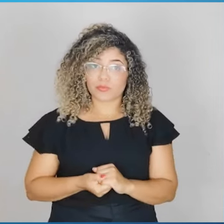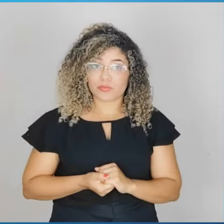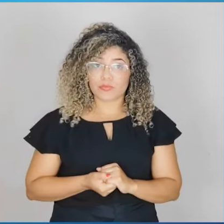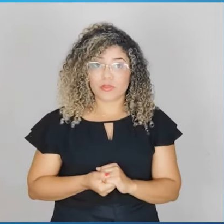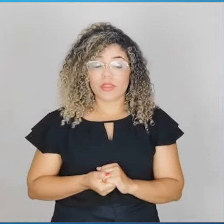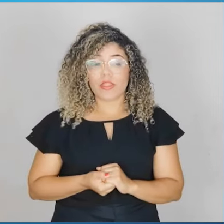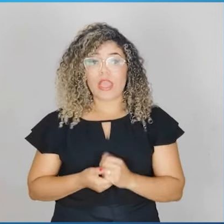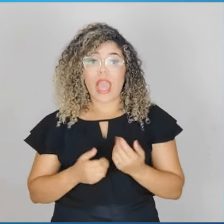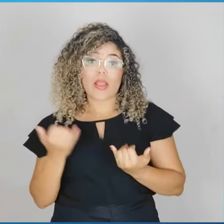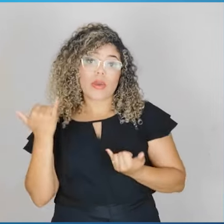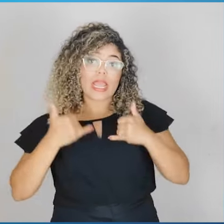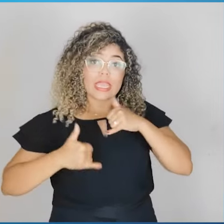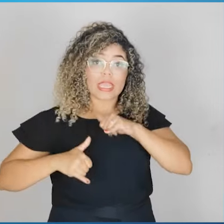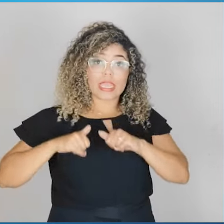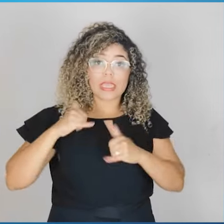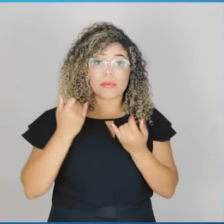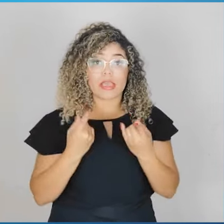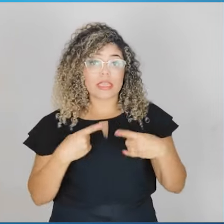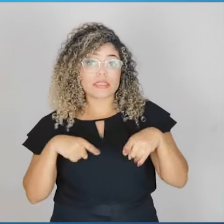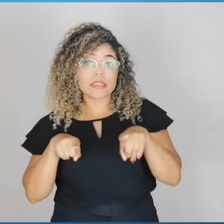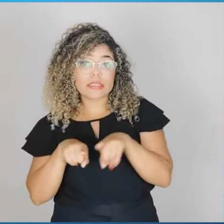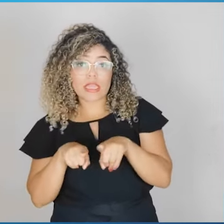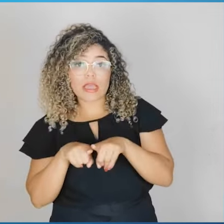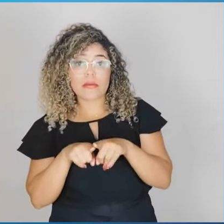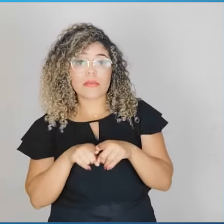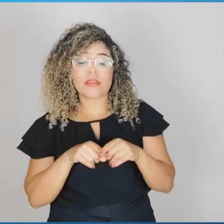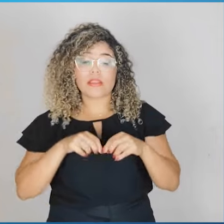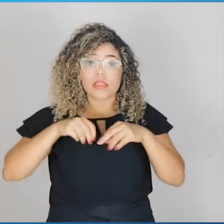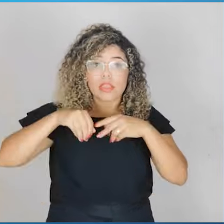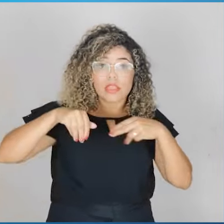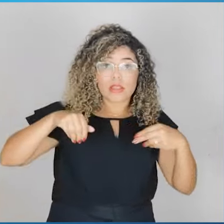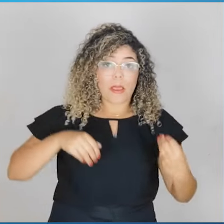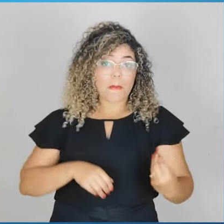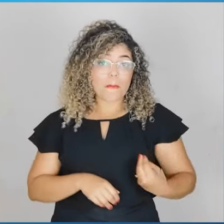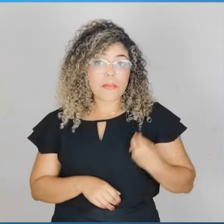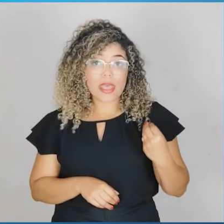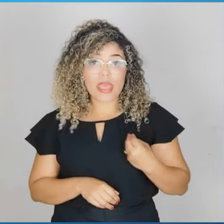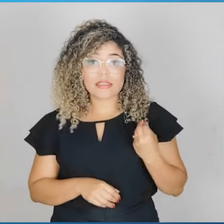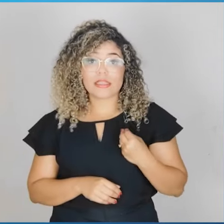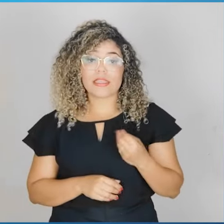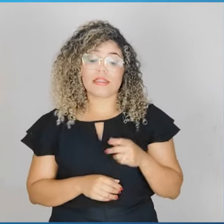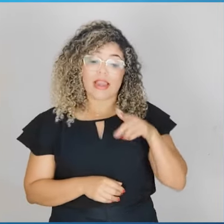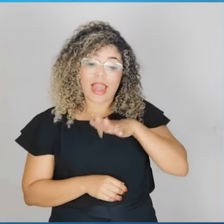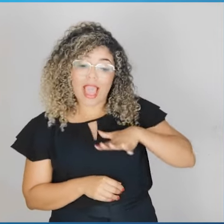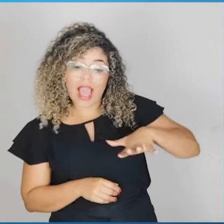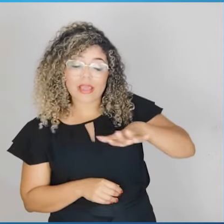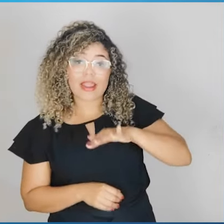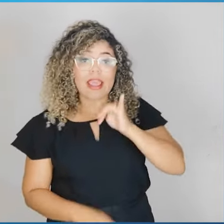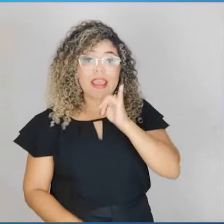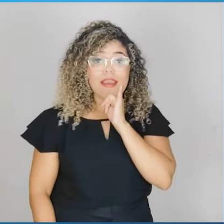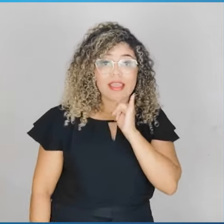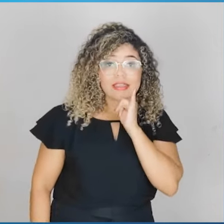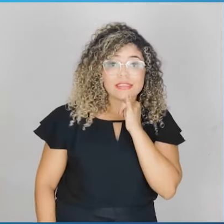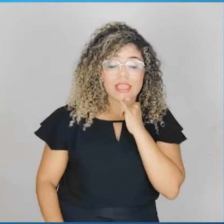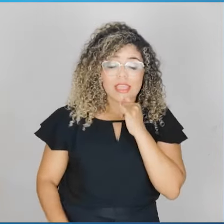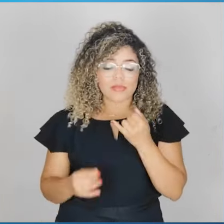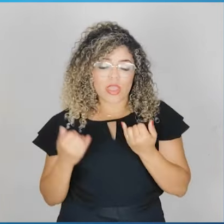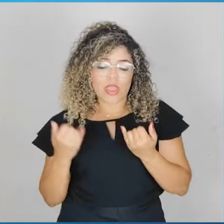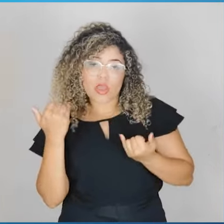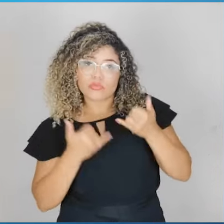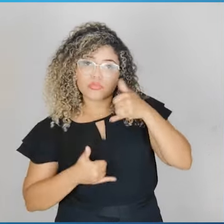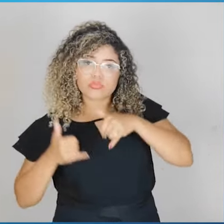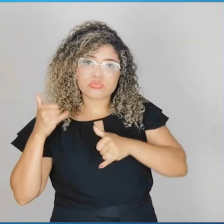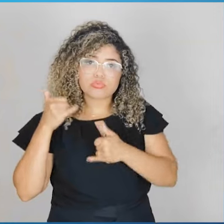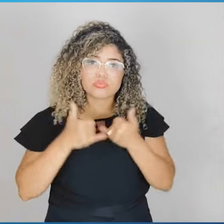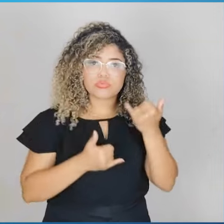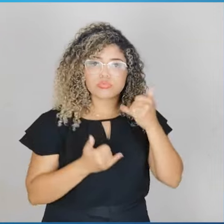Compactação química, decorrente da dissolução de minerais presentes entre os sedimentos. Então aqui nós temos a dissolução desses elementos químicos